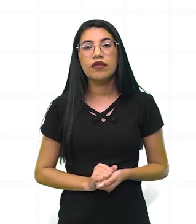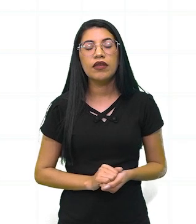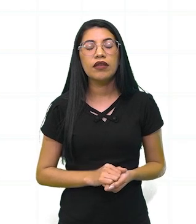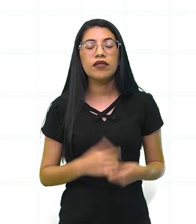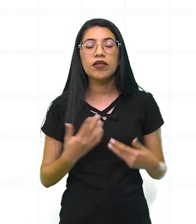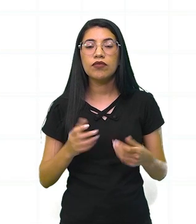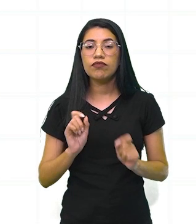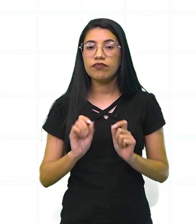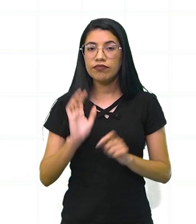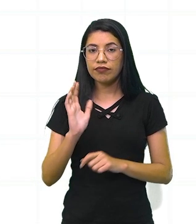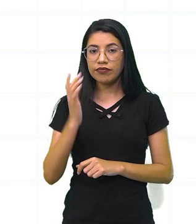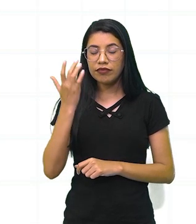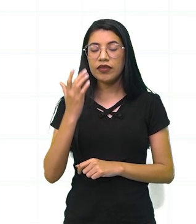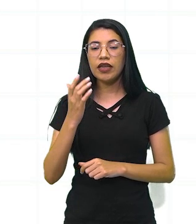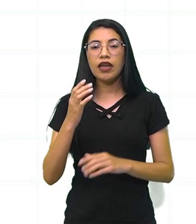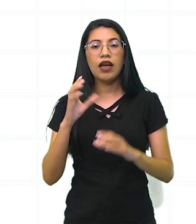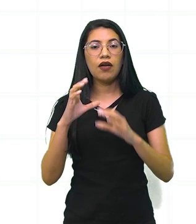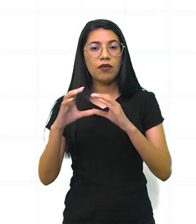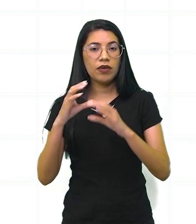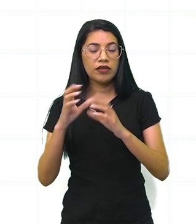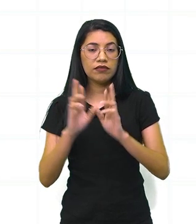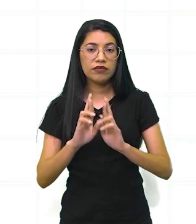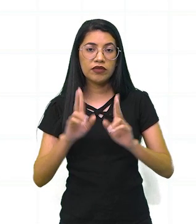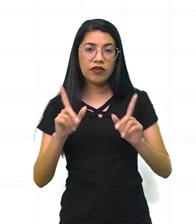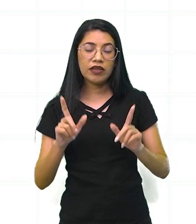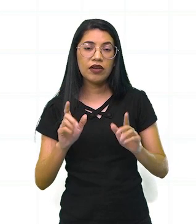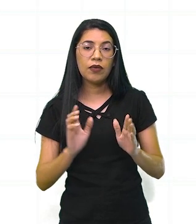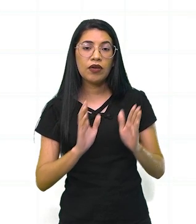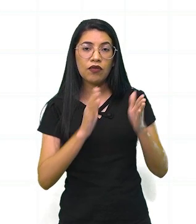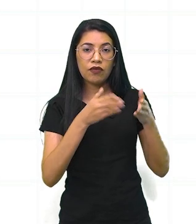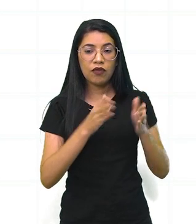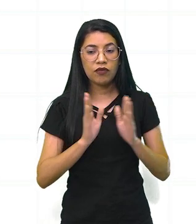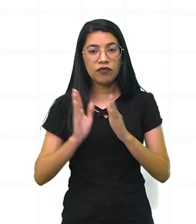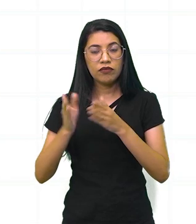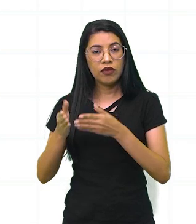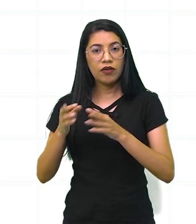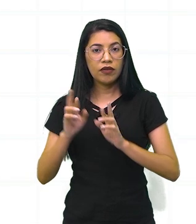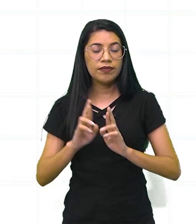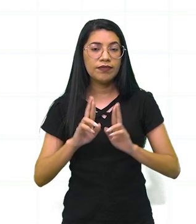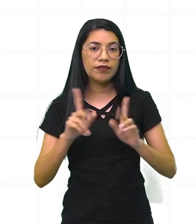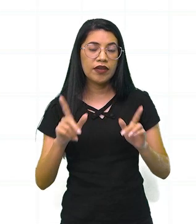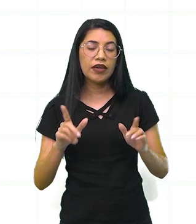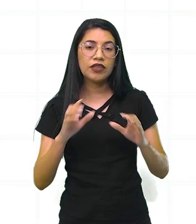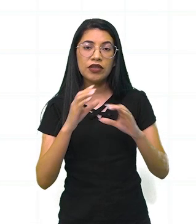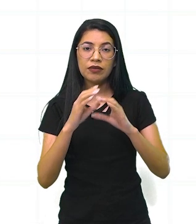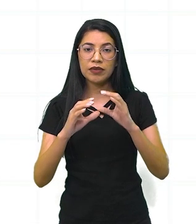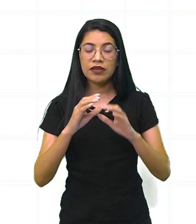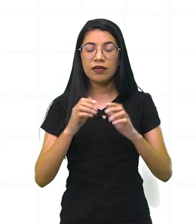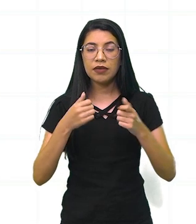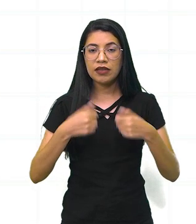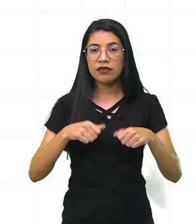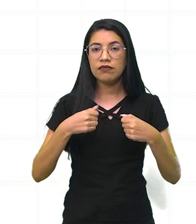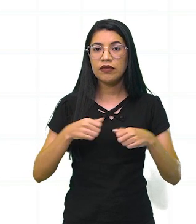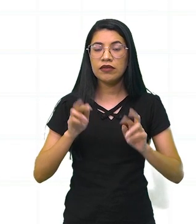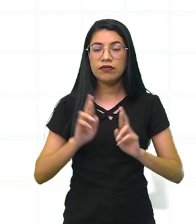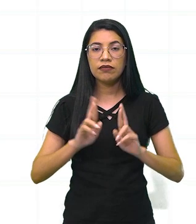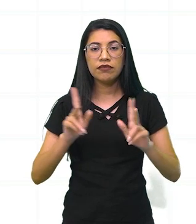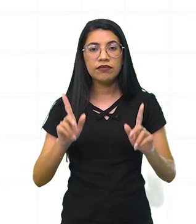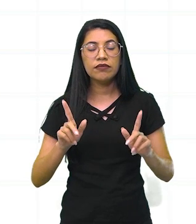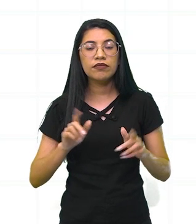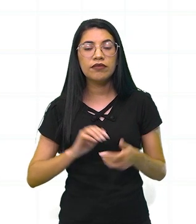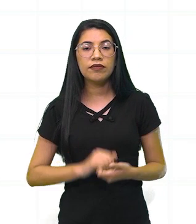situações de comunicações diferentes e para cada tipo de situação de comunicação ele utilizou uma